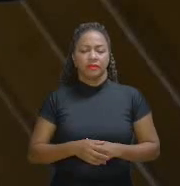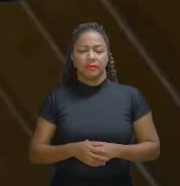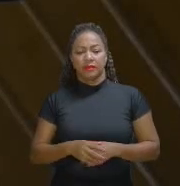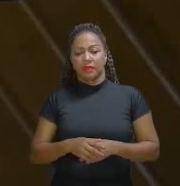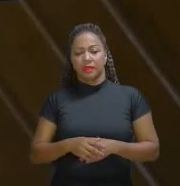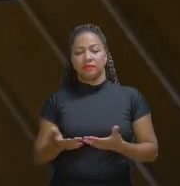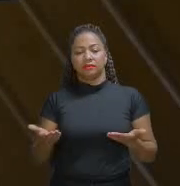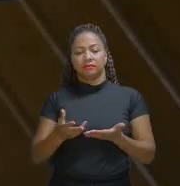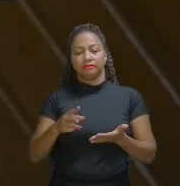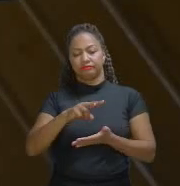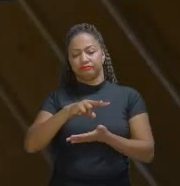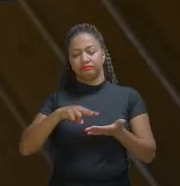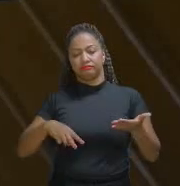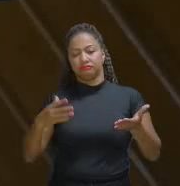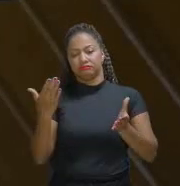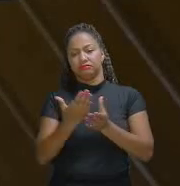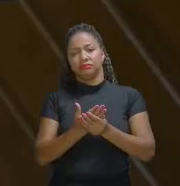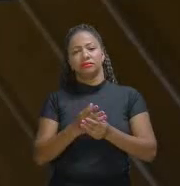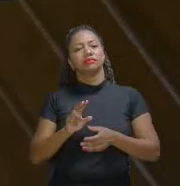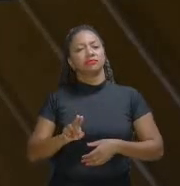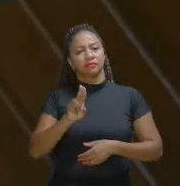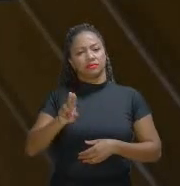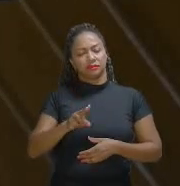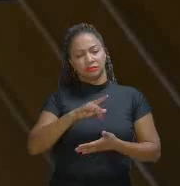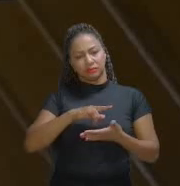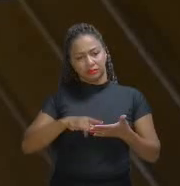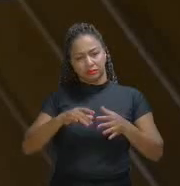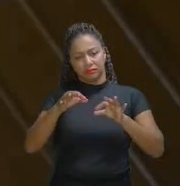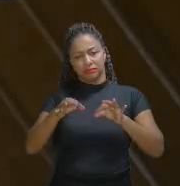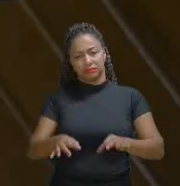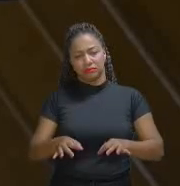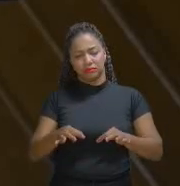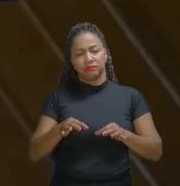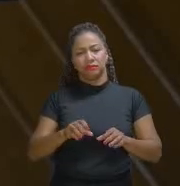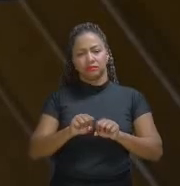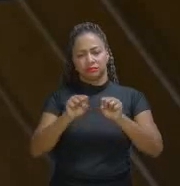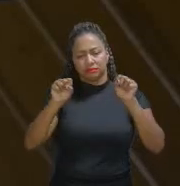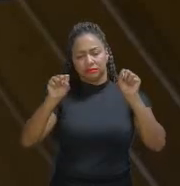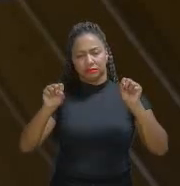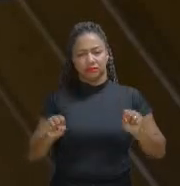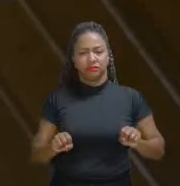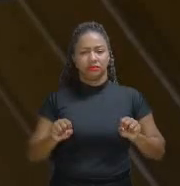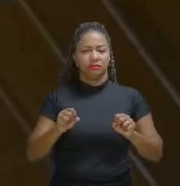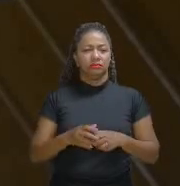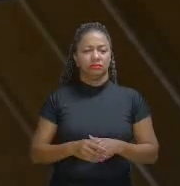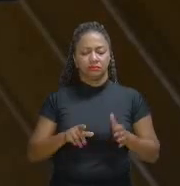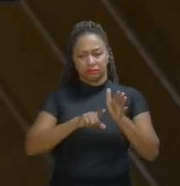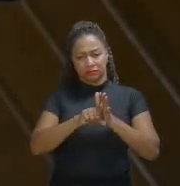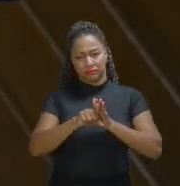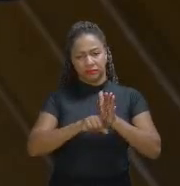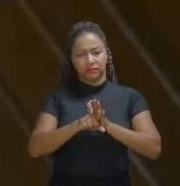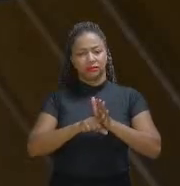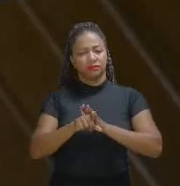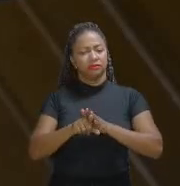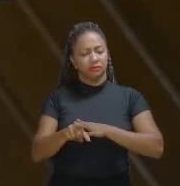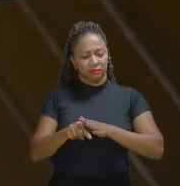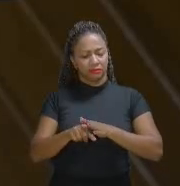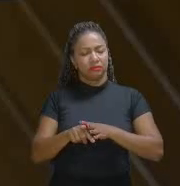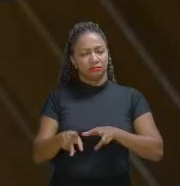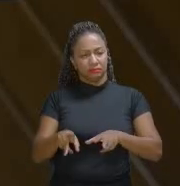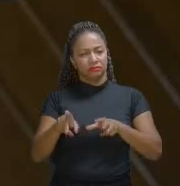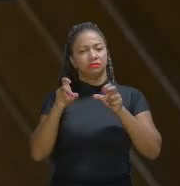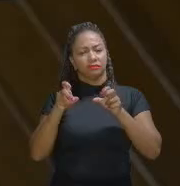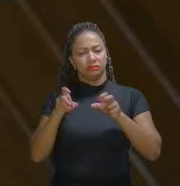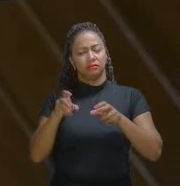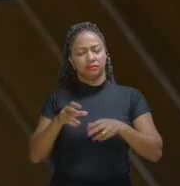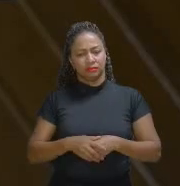exame, a equipe técnica utilizou-se dos extratos eletrônicos disponíveis nesse sistema, fez a análise, constatou, então,